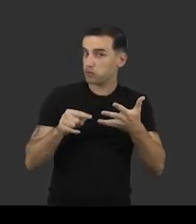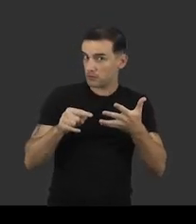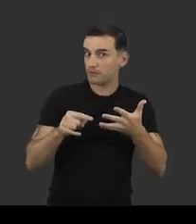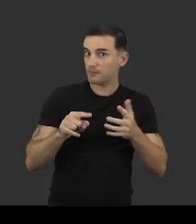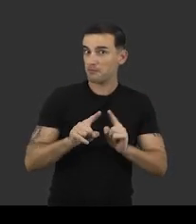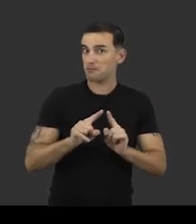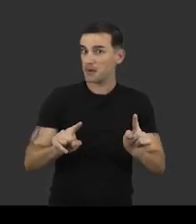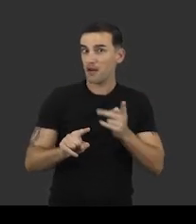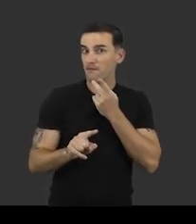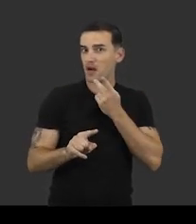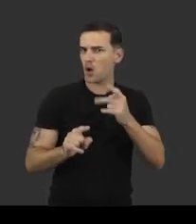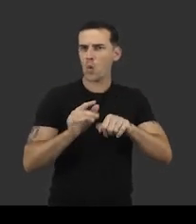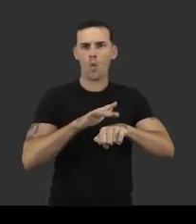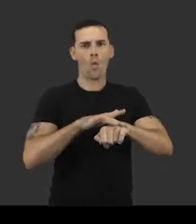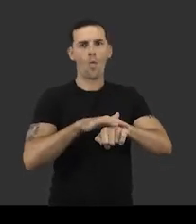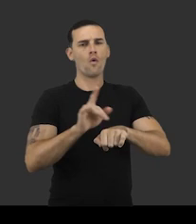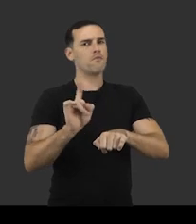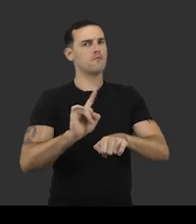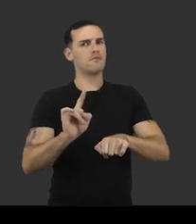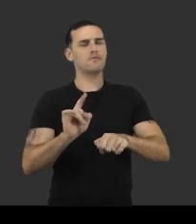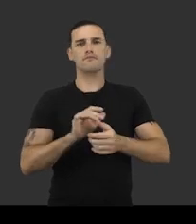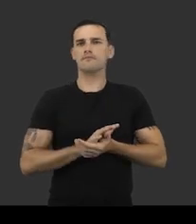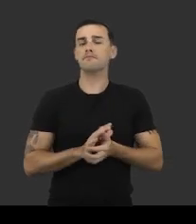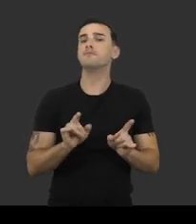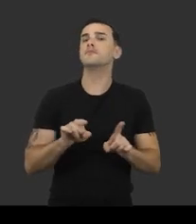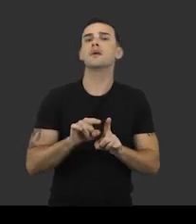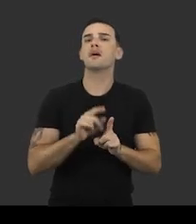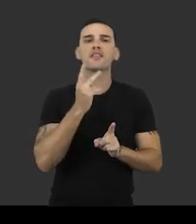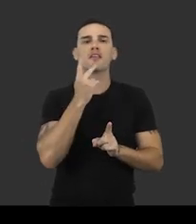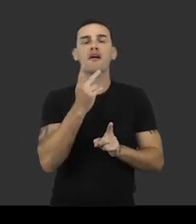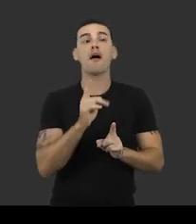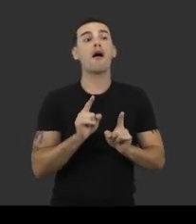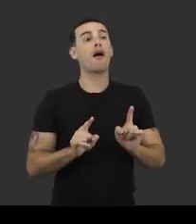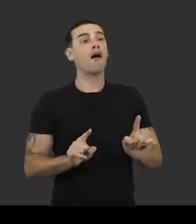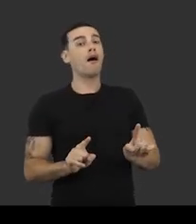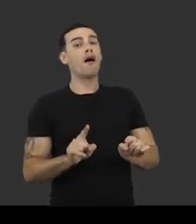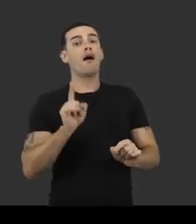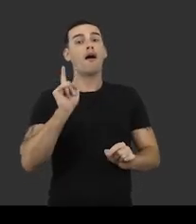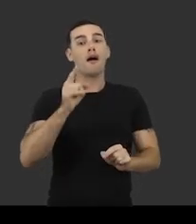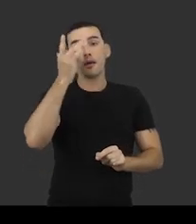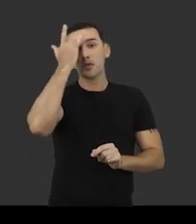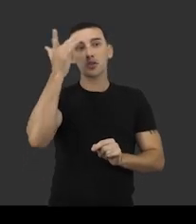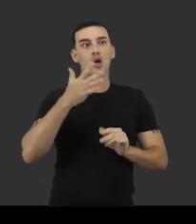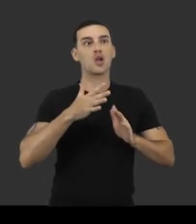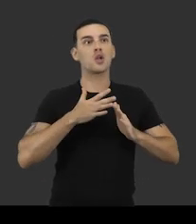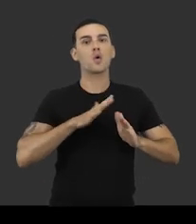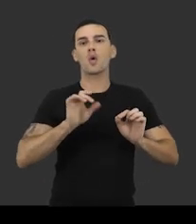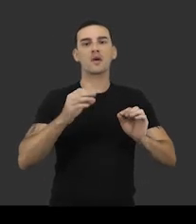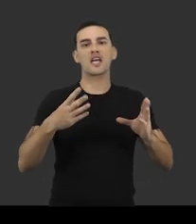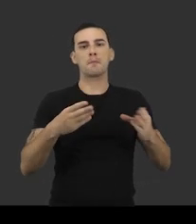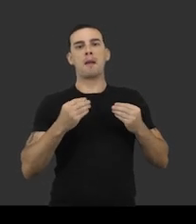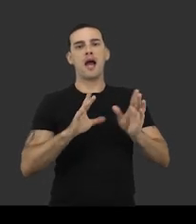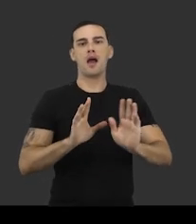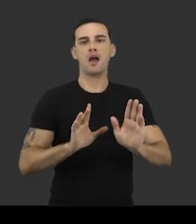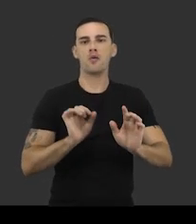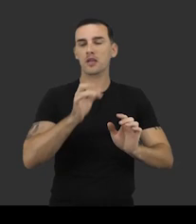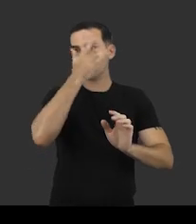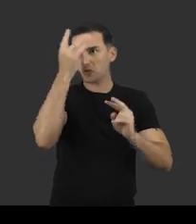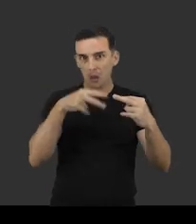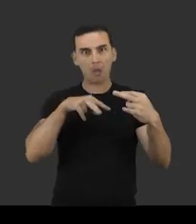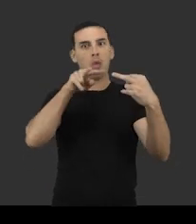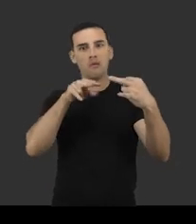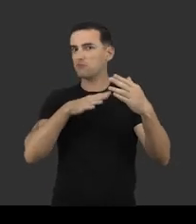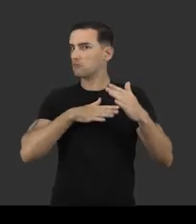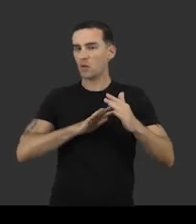gente não está falando de doença, a gente não está falando de, ah, são aquelas pessoas que não gostam que toque nele, aquelas pessoas que não olham